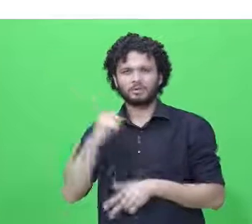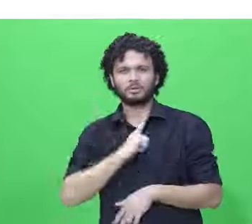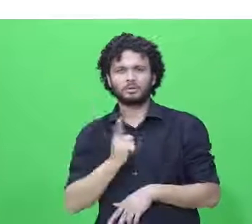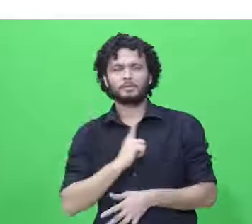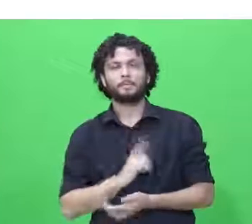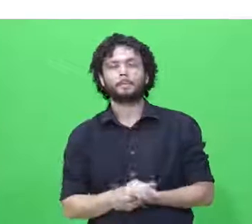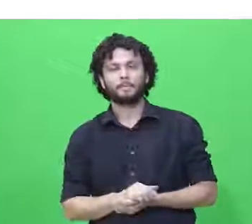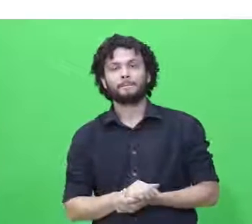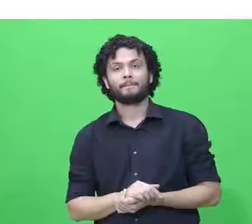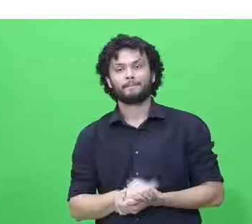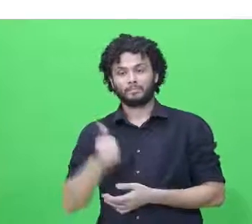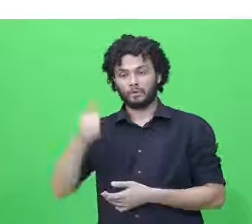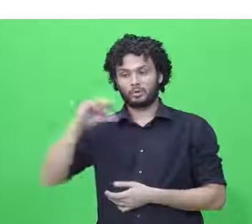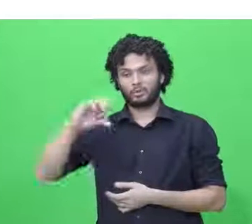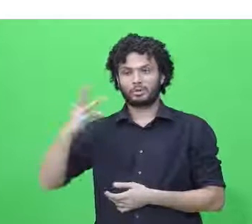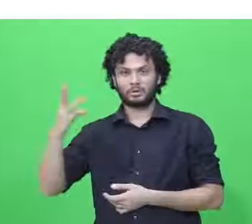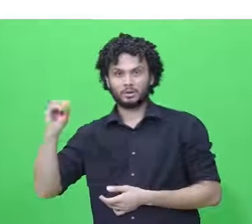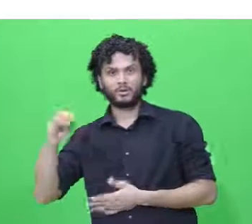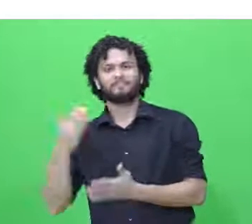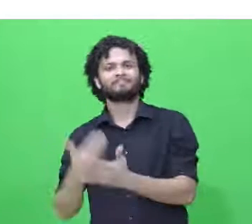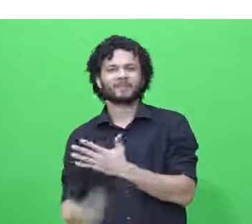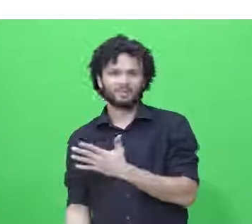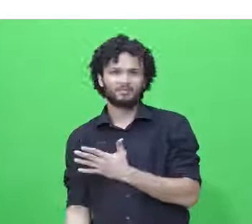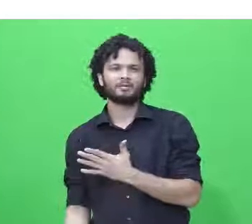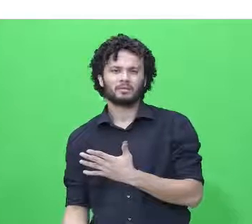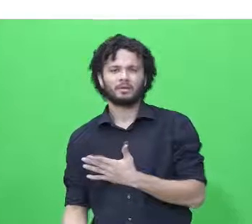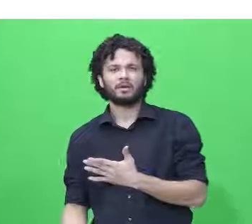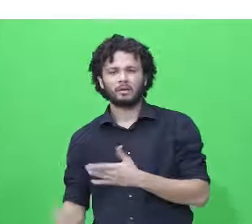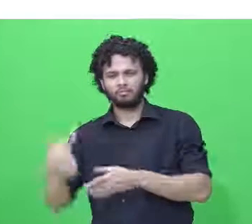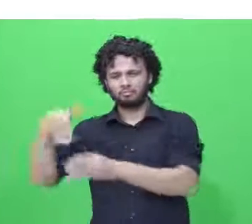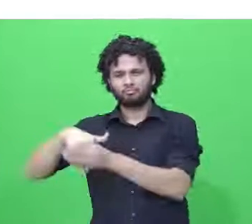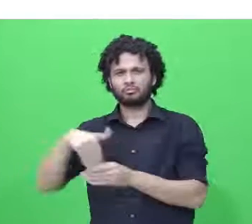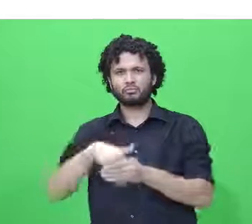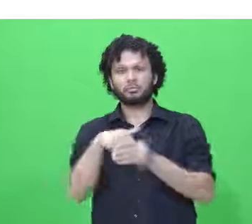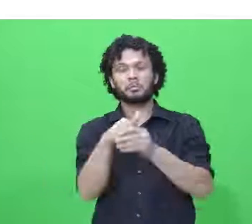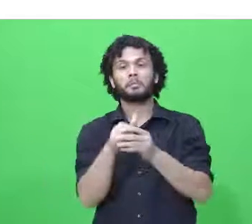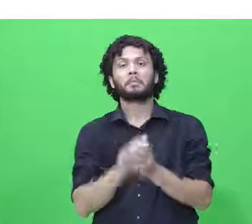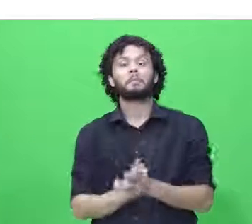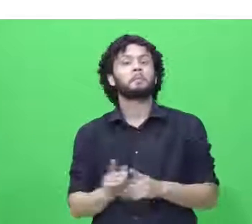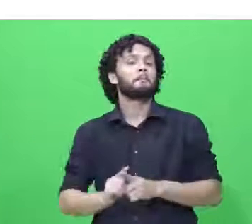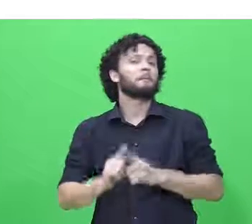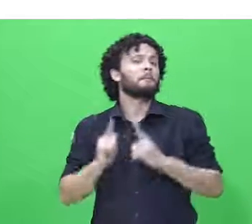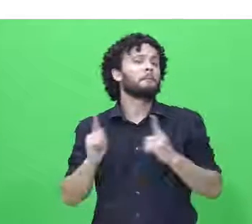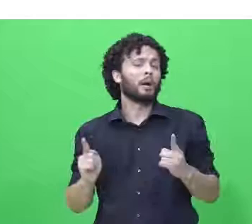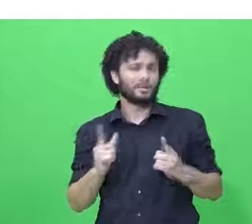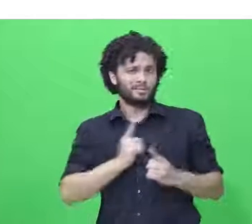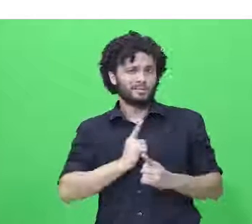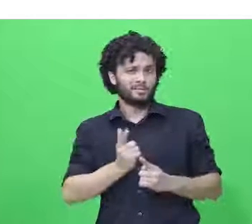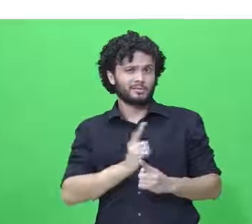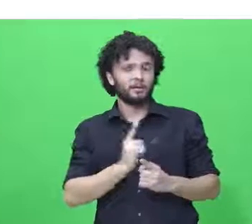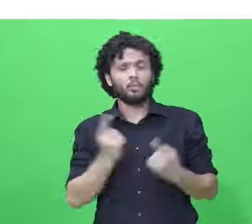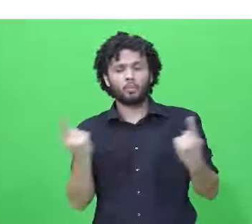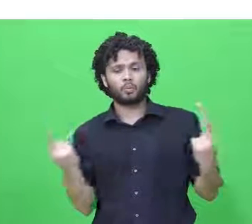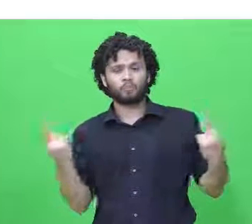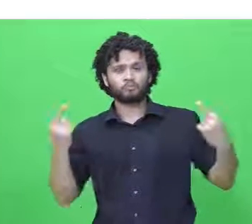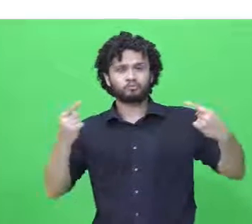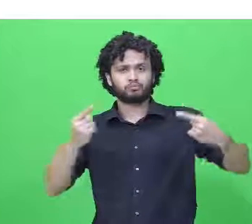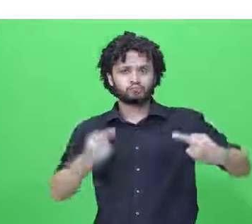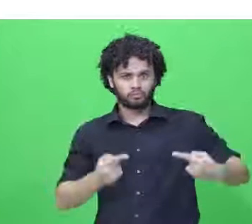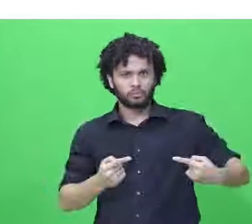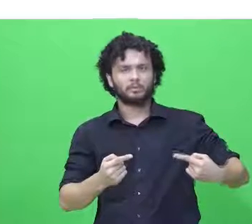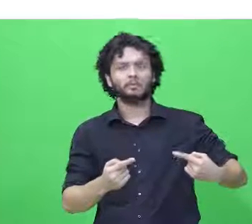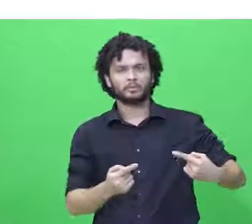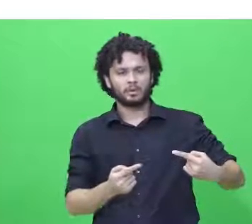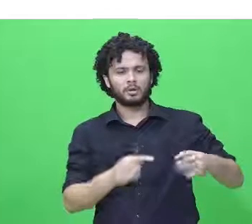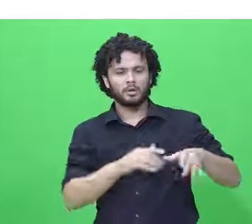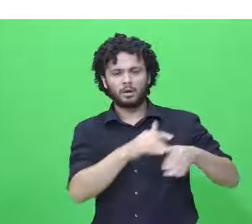essas eleições de 1930 para o Júlio Prestes. Né? Então, em compensação, há essa oposição que toma as